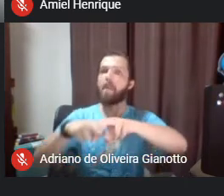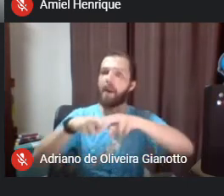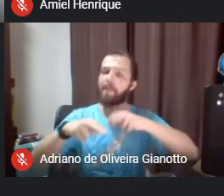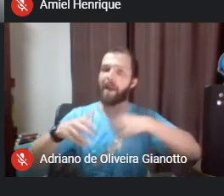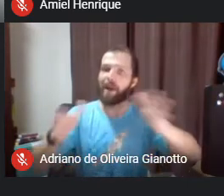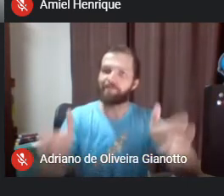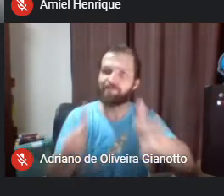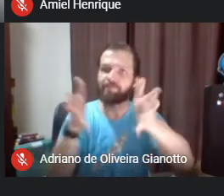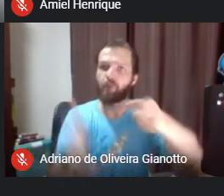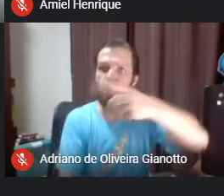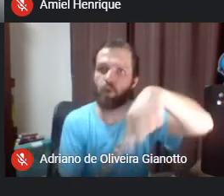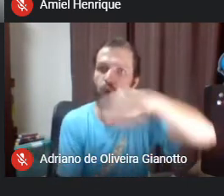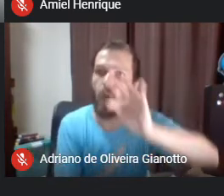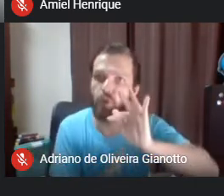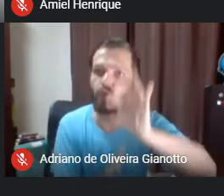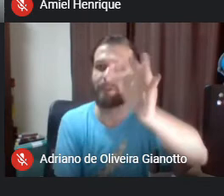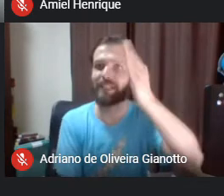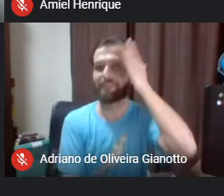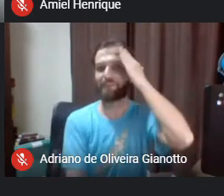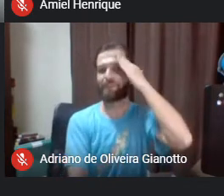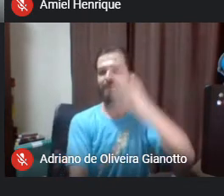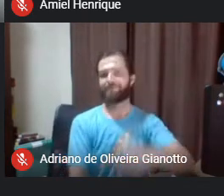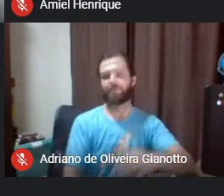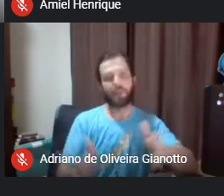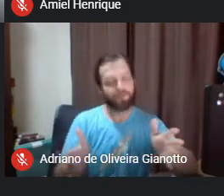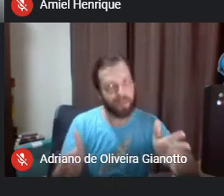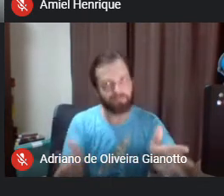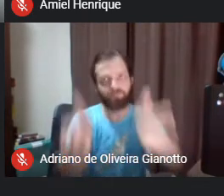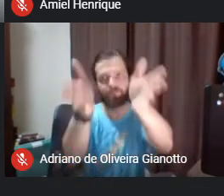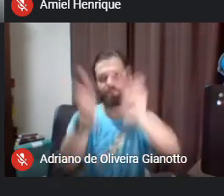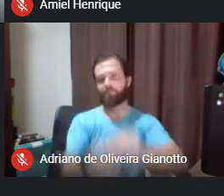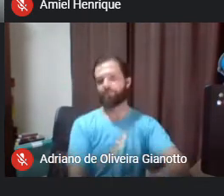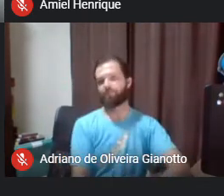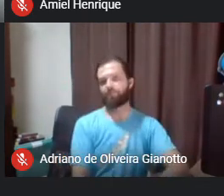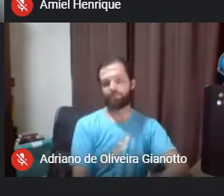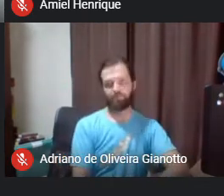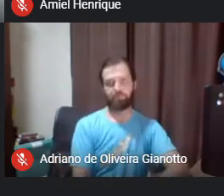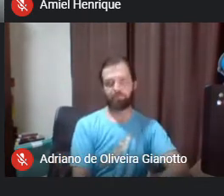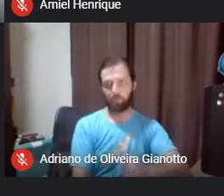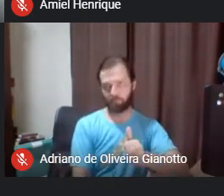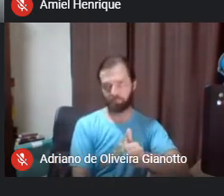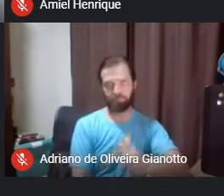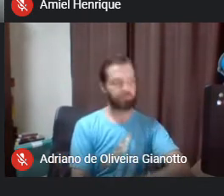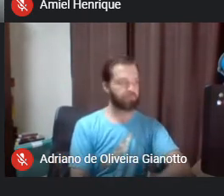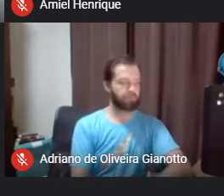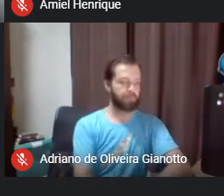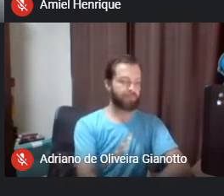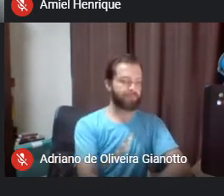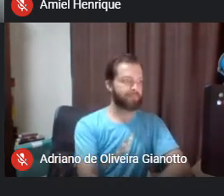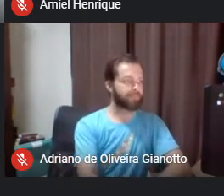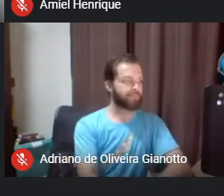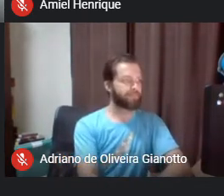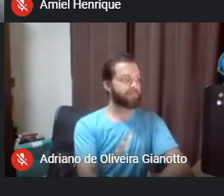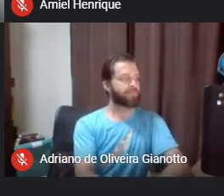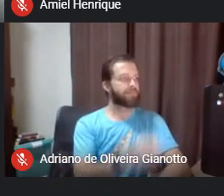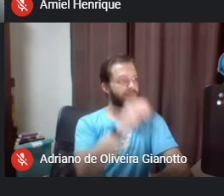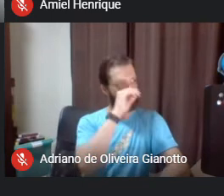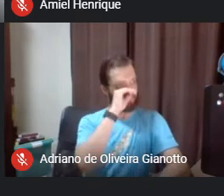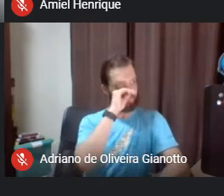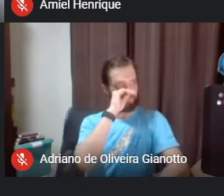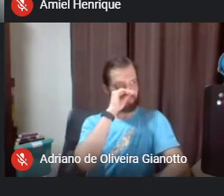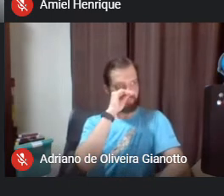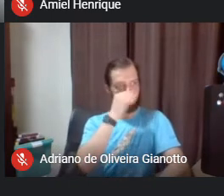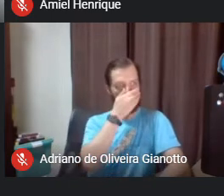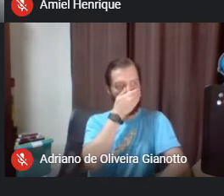eu acho que é verdade isso aí. Eu postei para vocês no WhatsApp. Então, assim, é um incentivo.